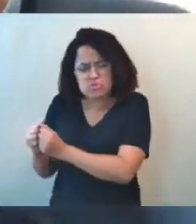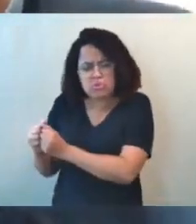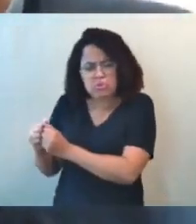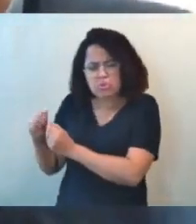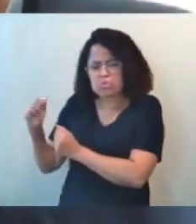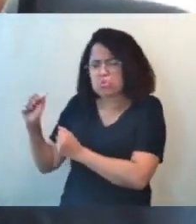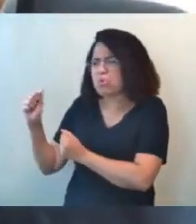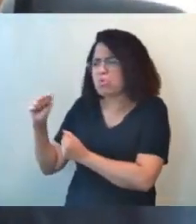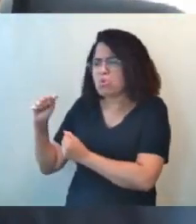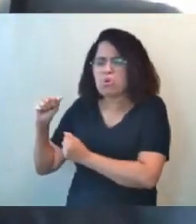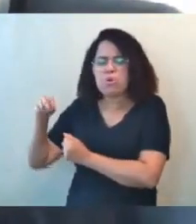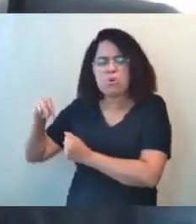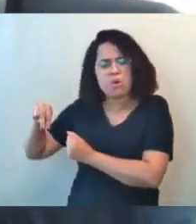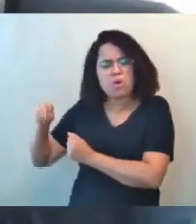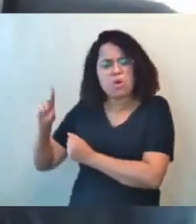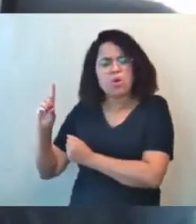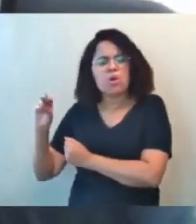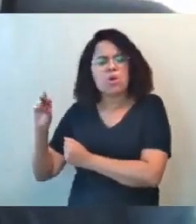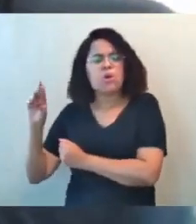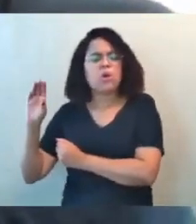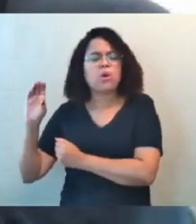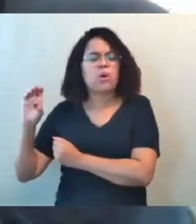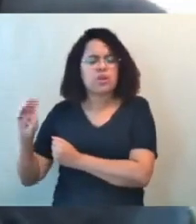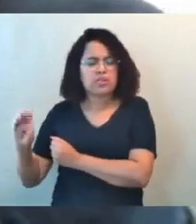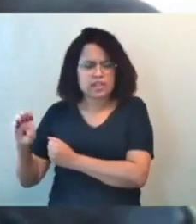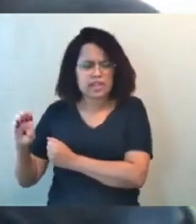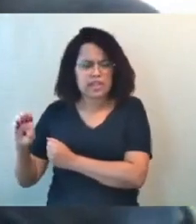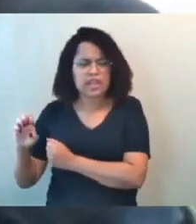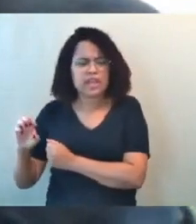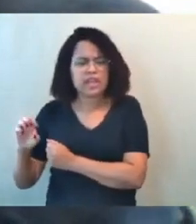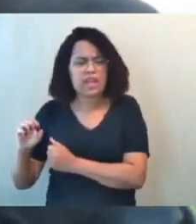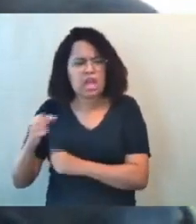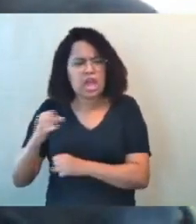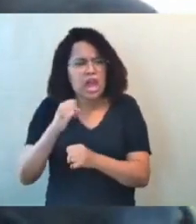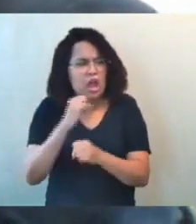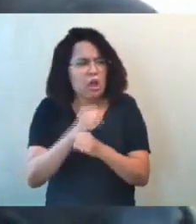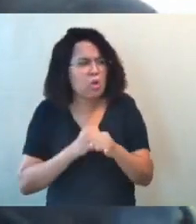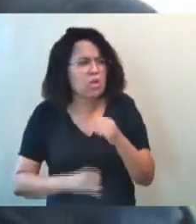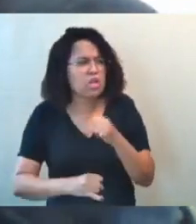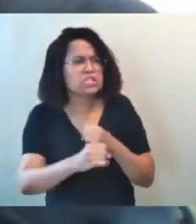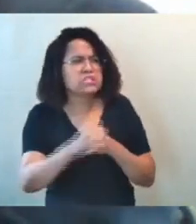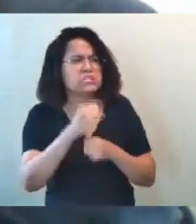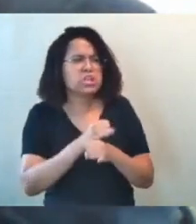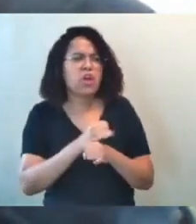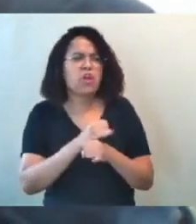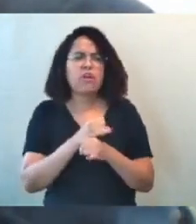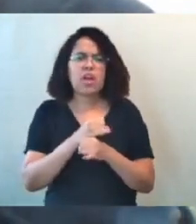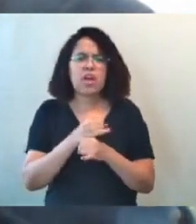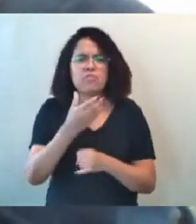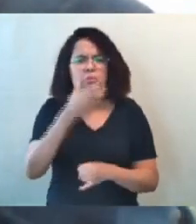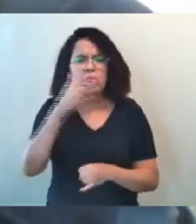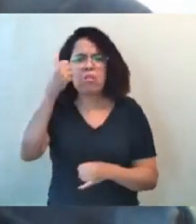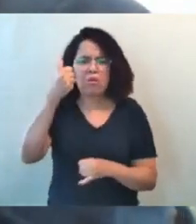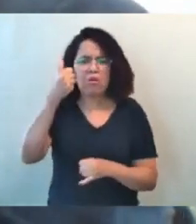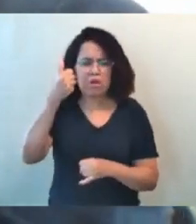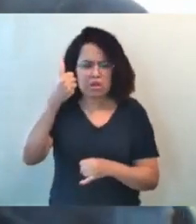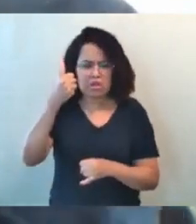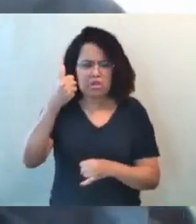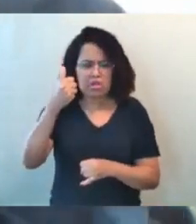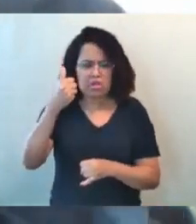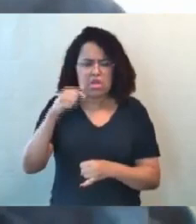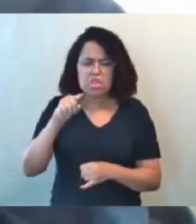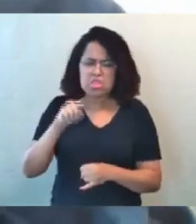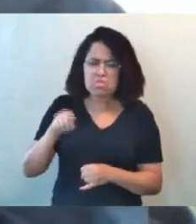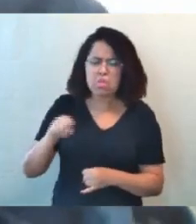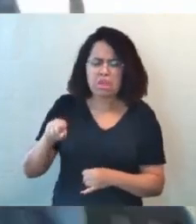que o meu computador aqui tá com uma conexão melhor, mesmo estando aqui no Wi-Fi da prefeitura. Tô pensando em passar para ele